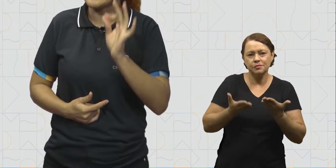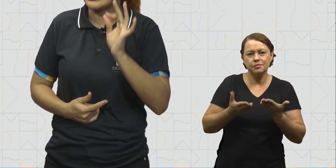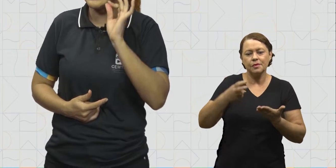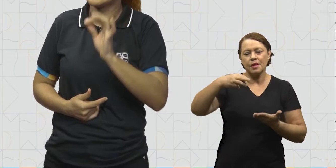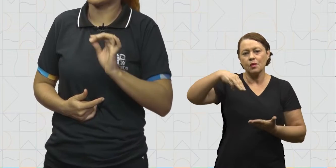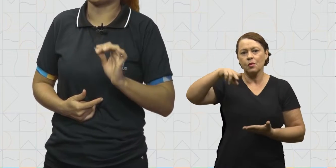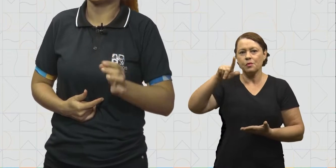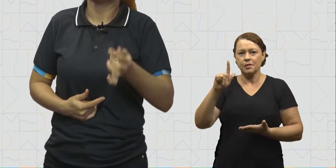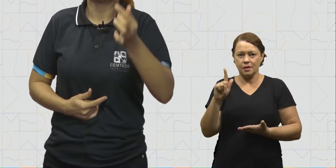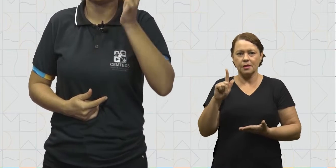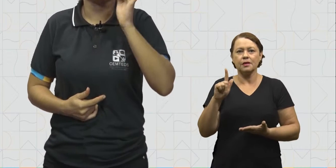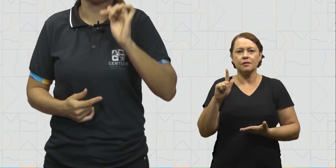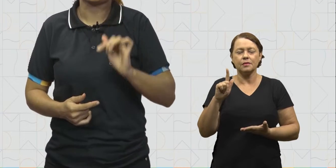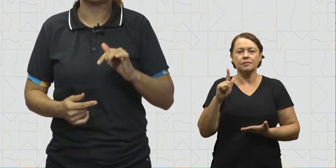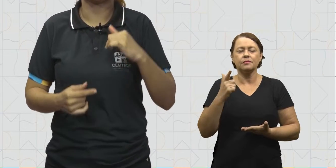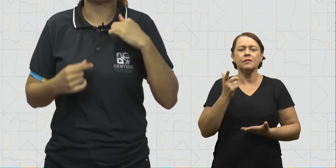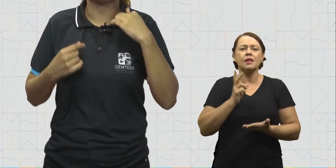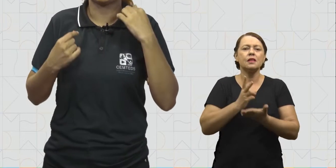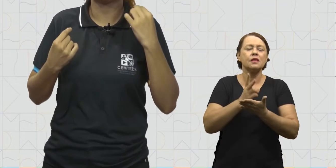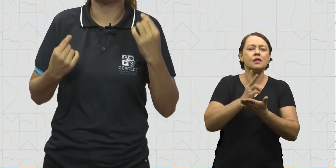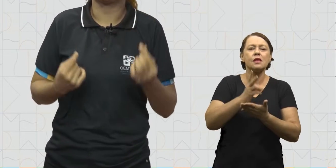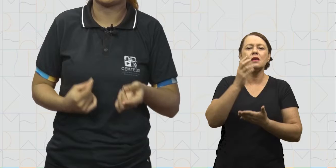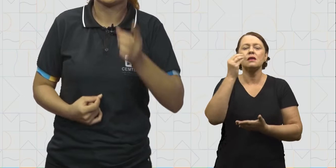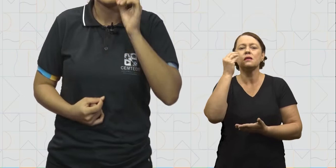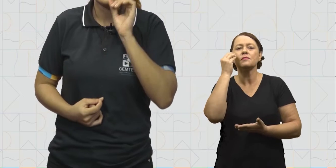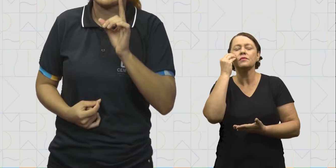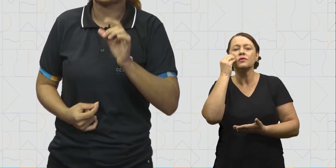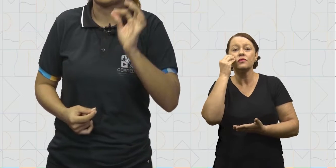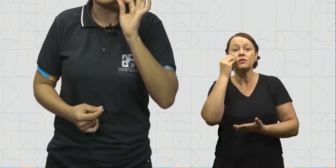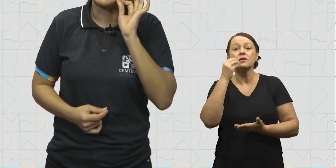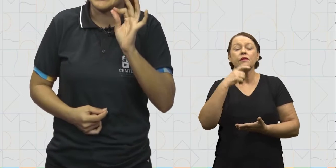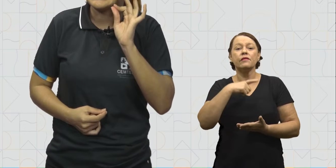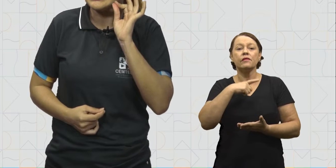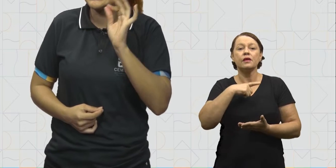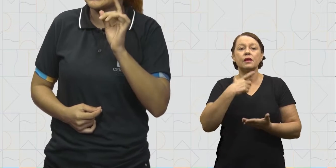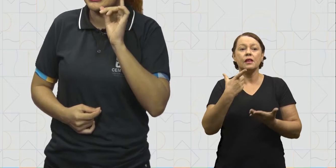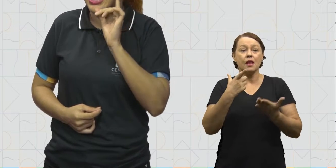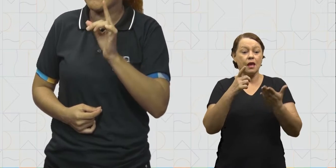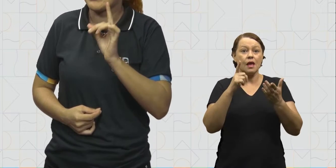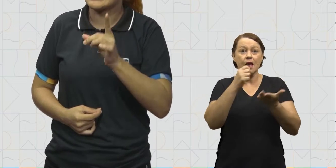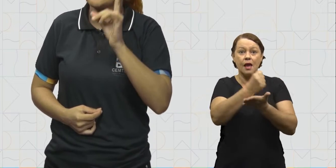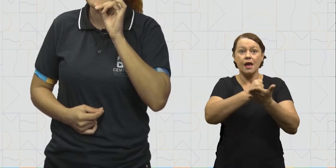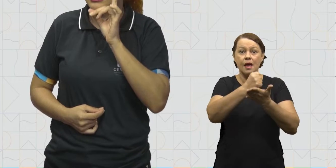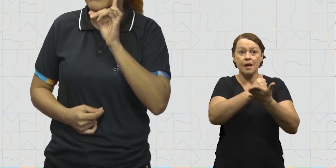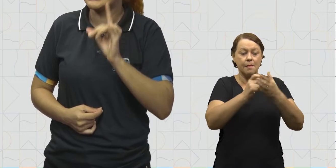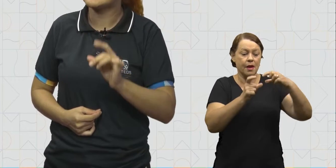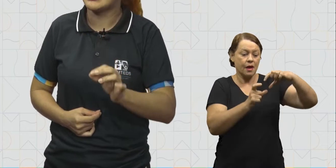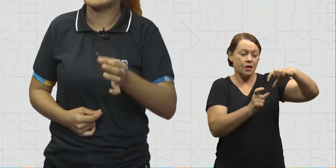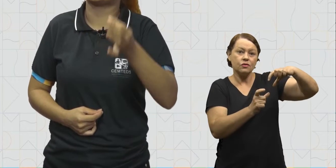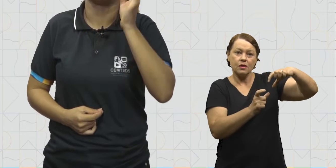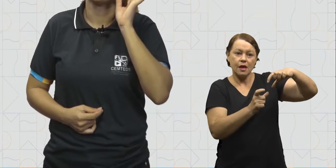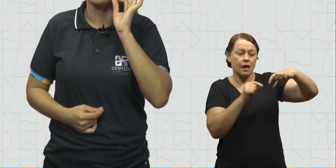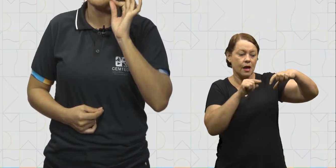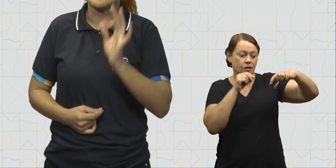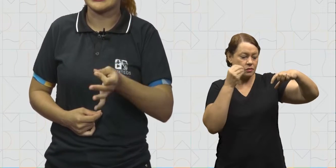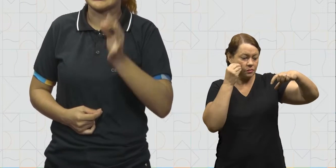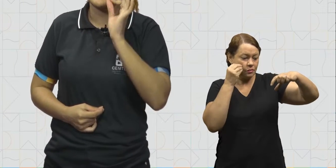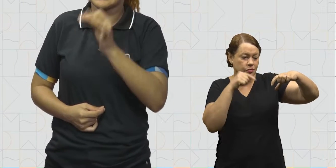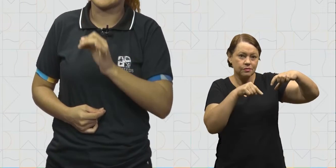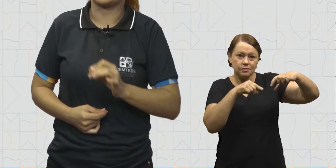o miligrama. Geralmente você pode ver isso em caixas de remédio, essa quantidade,